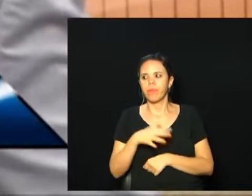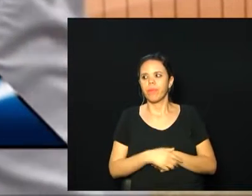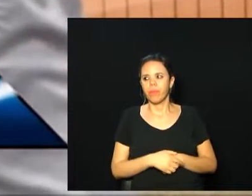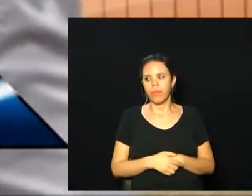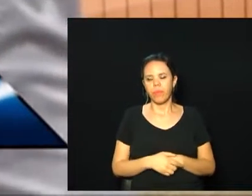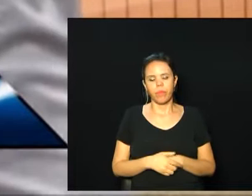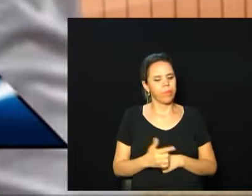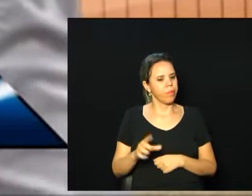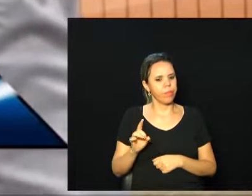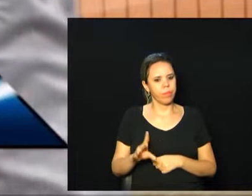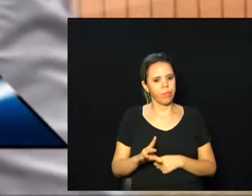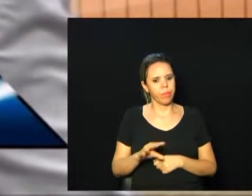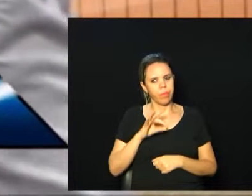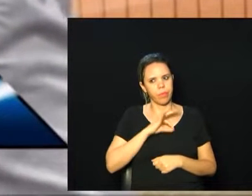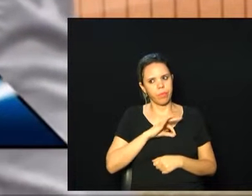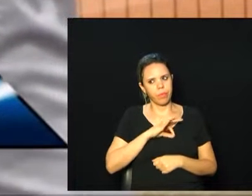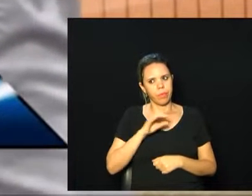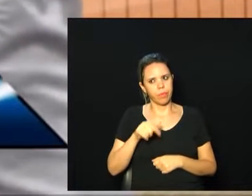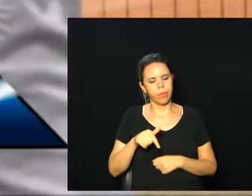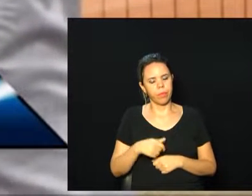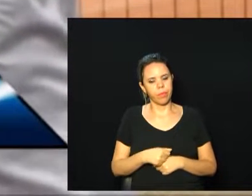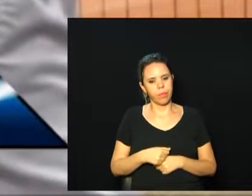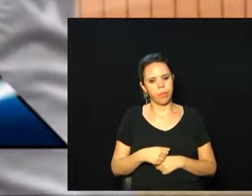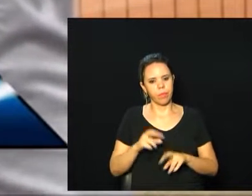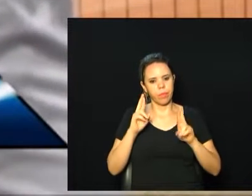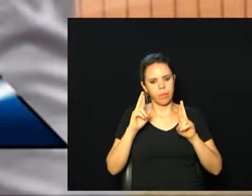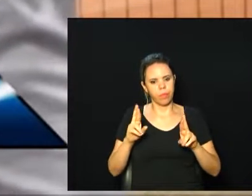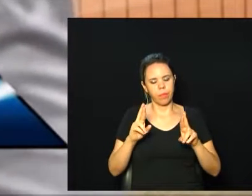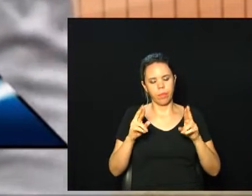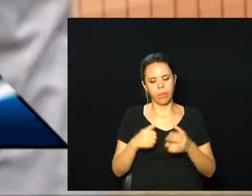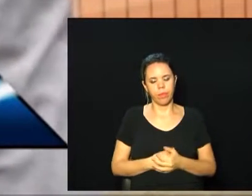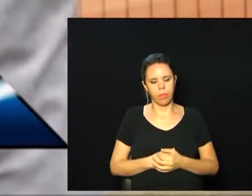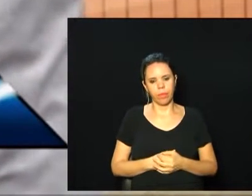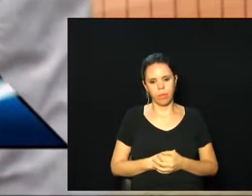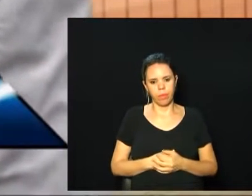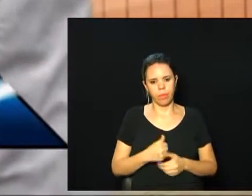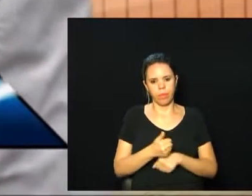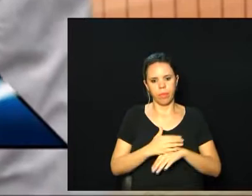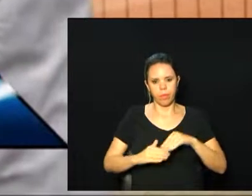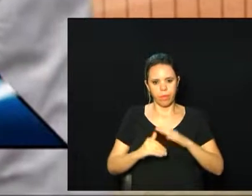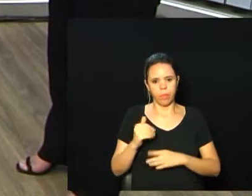E não é somente a questão do salário, mas é até a questão da dignidade e do respeito com relação a esse profissional.